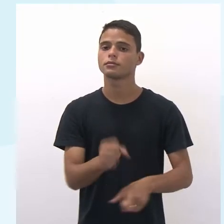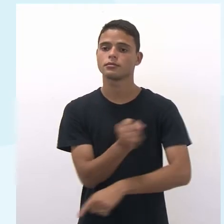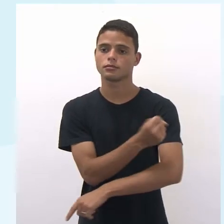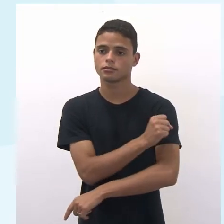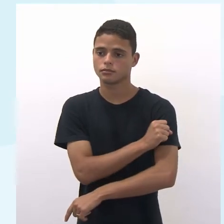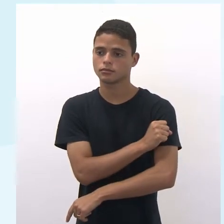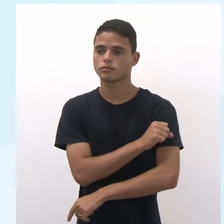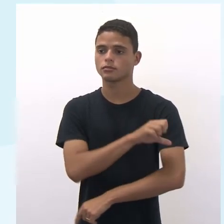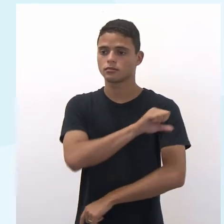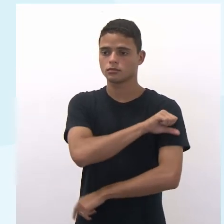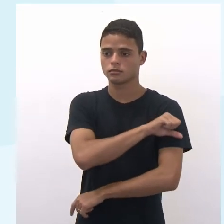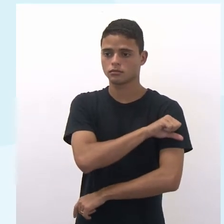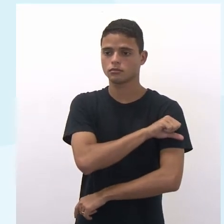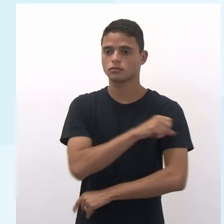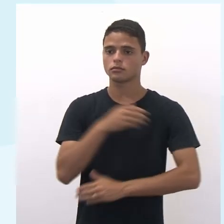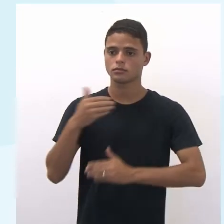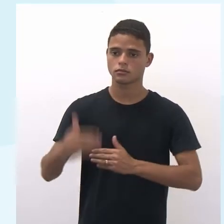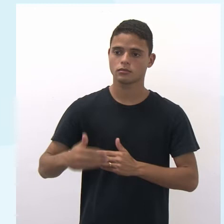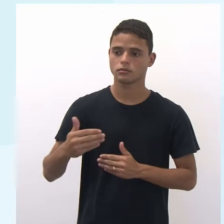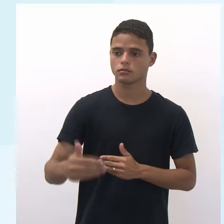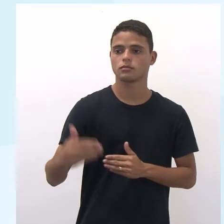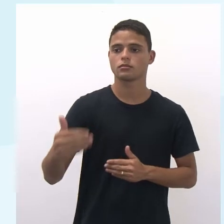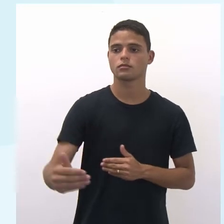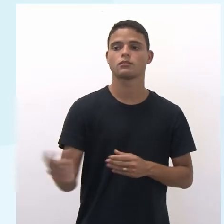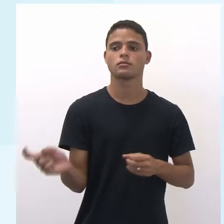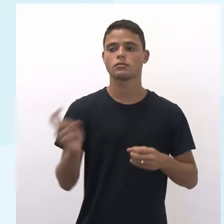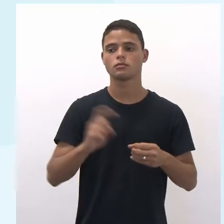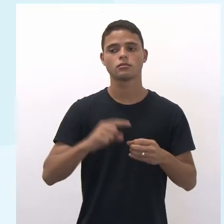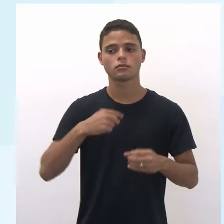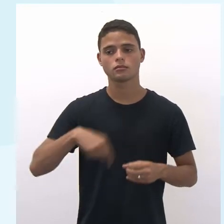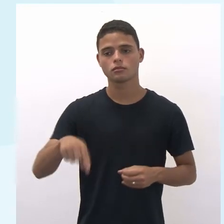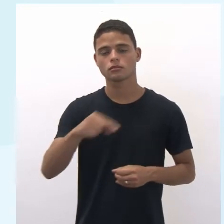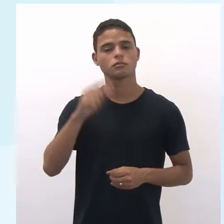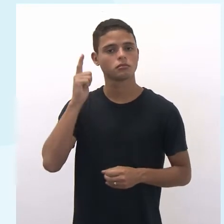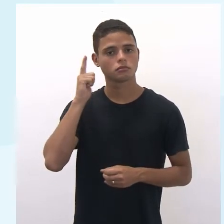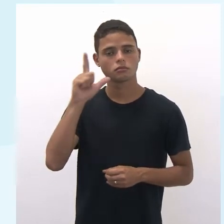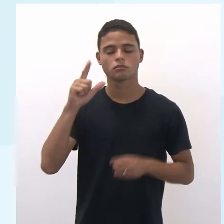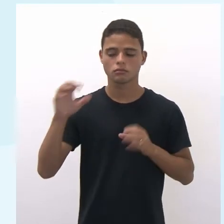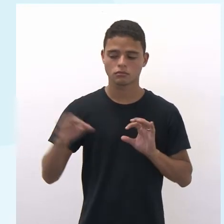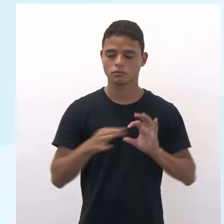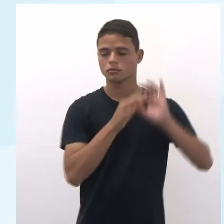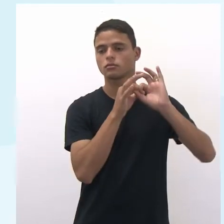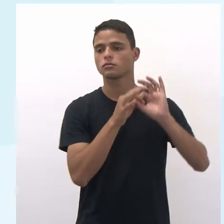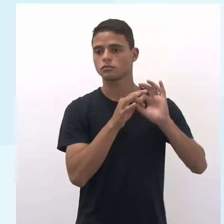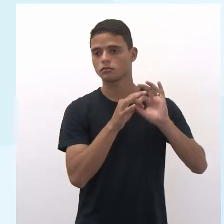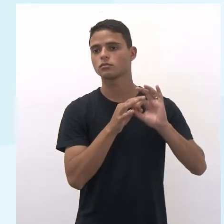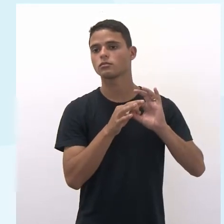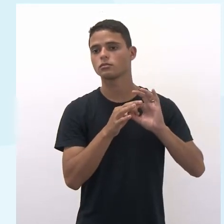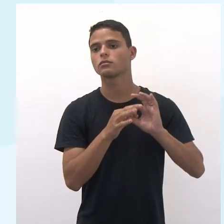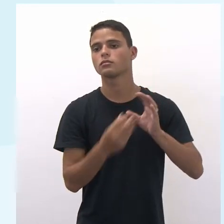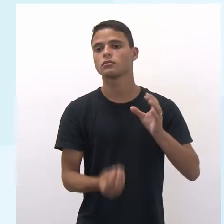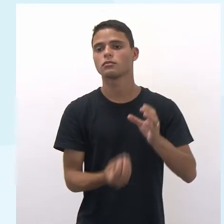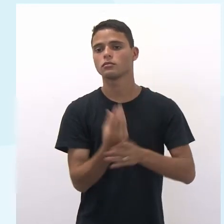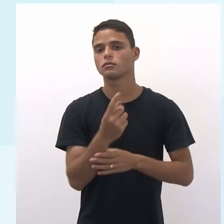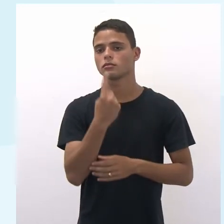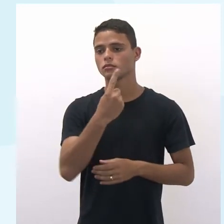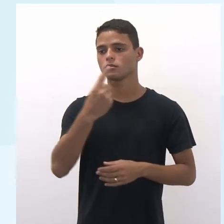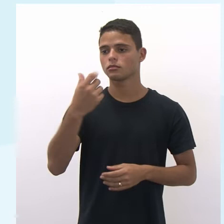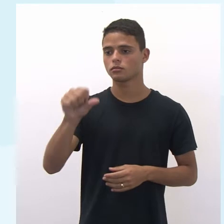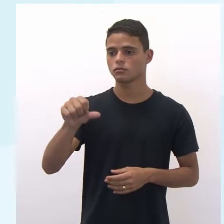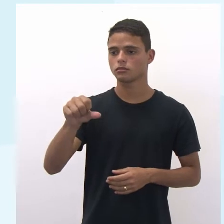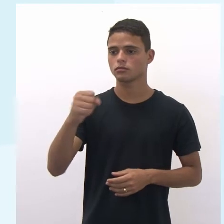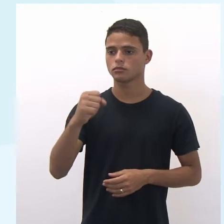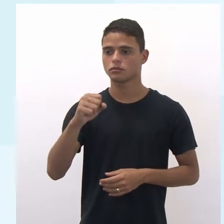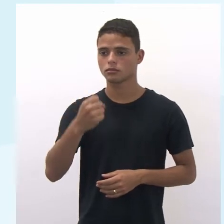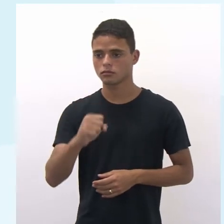mas dependendo no processo de retomada, a gente consegue associar com a Constituição de 1988. É um vídeo